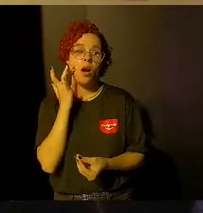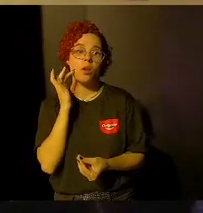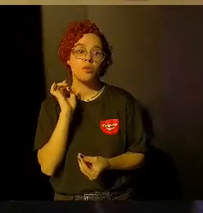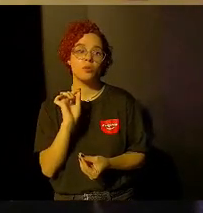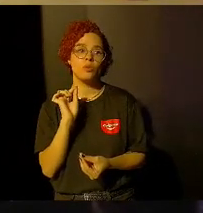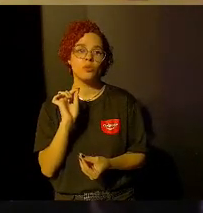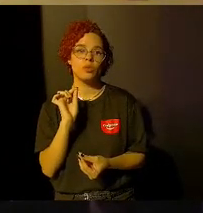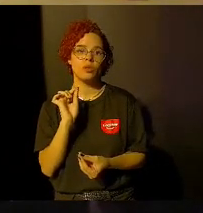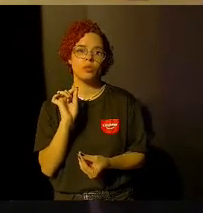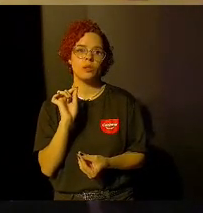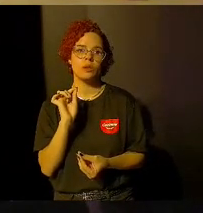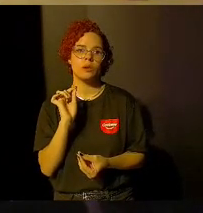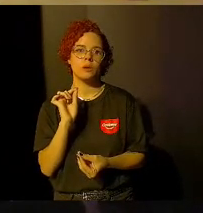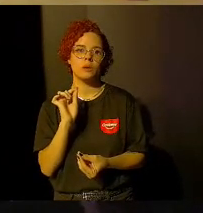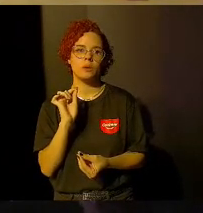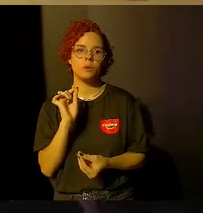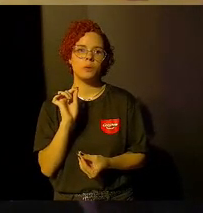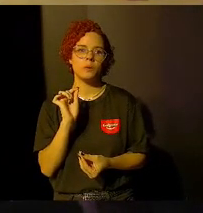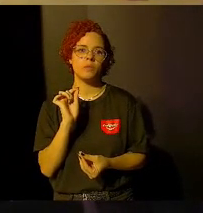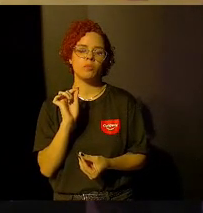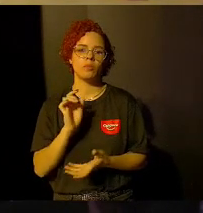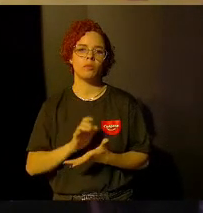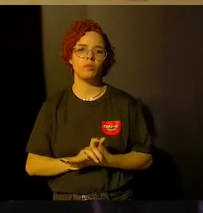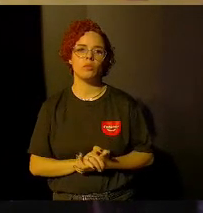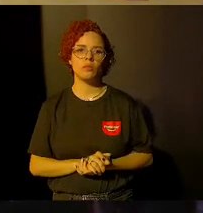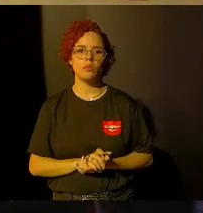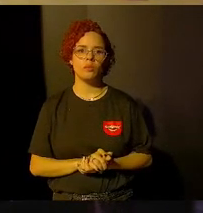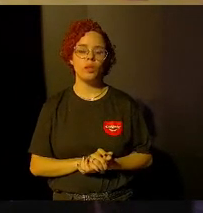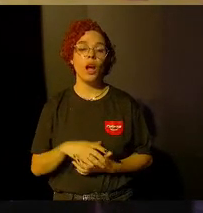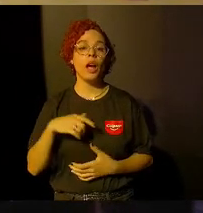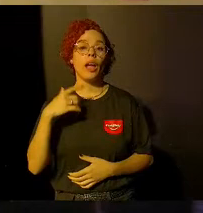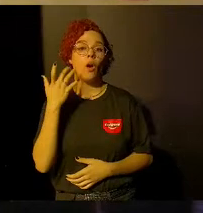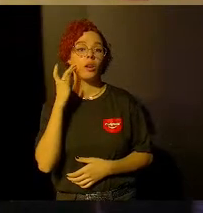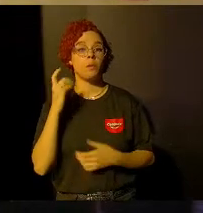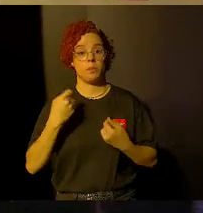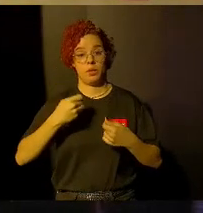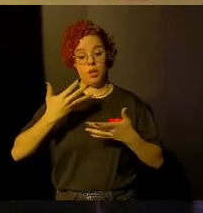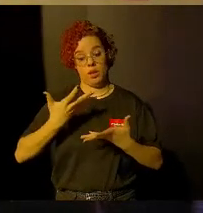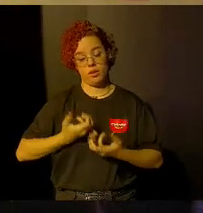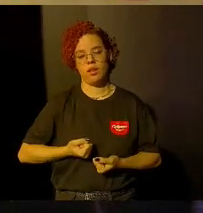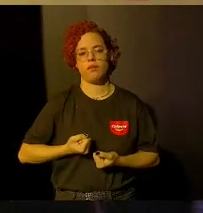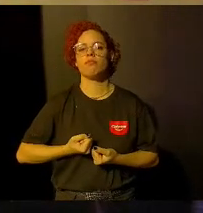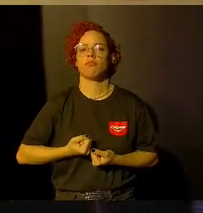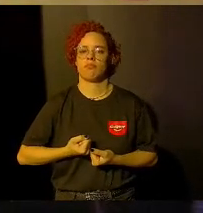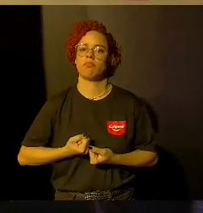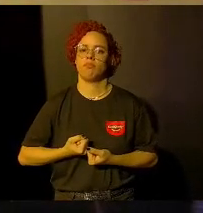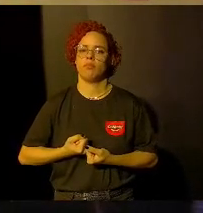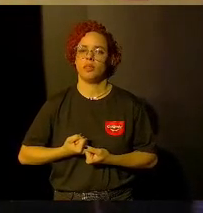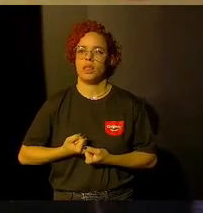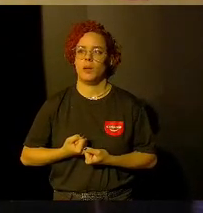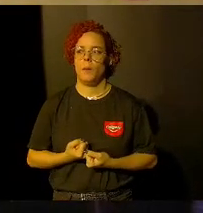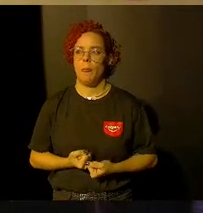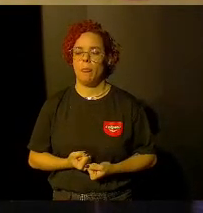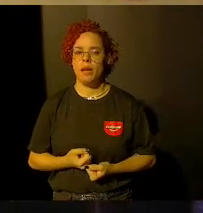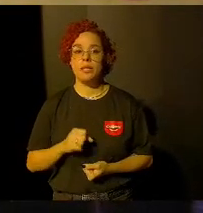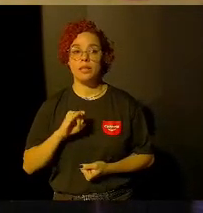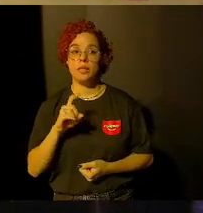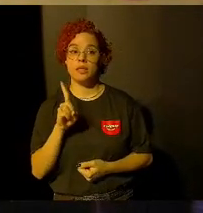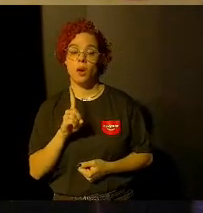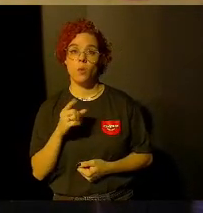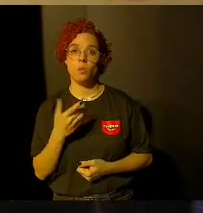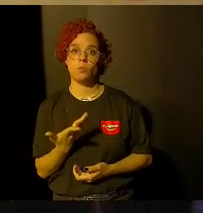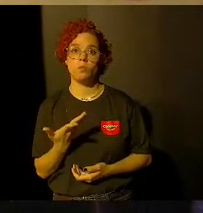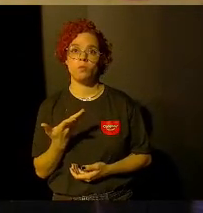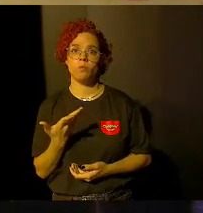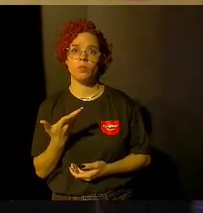um ponto da minha vida que eu tenho que aceitar porque senão eu entro no estado